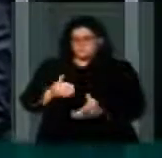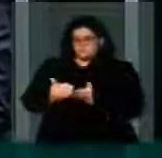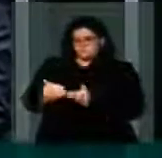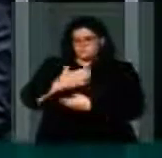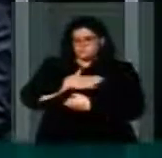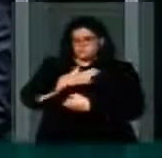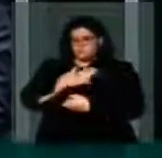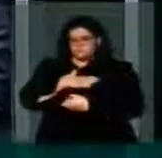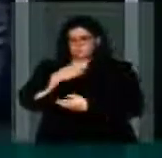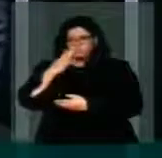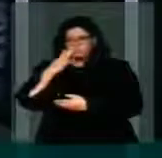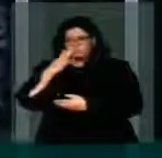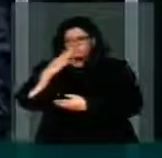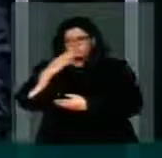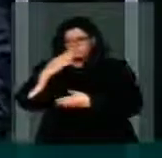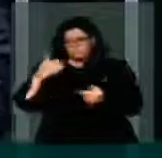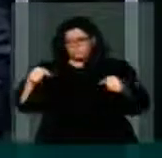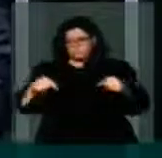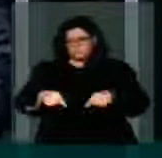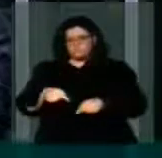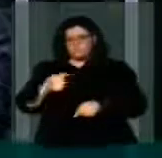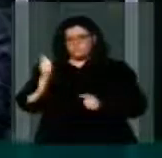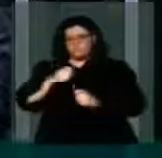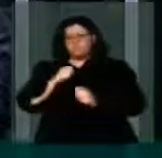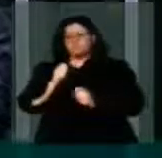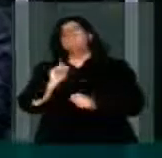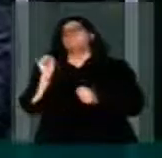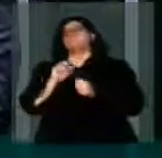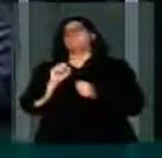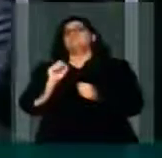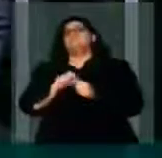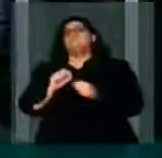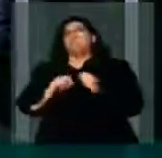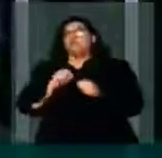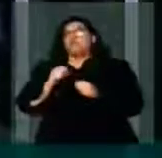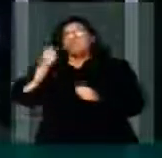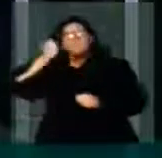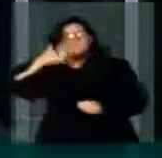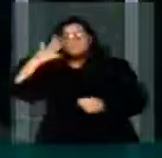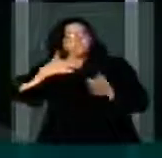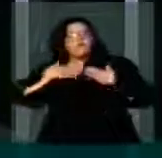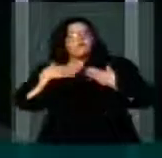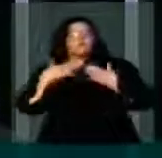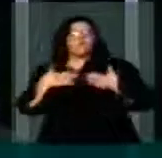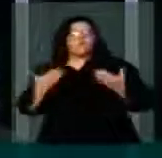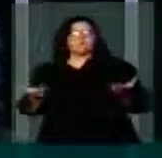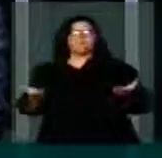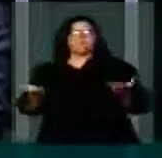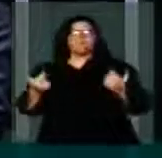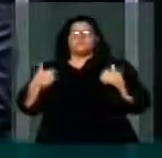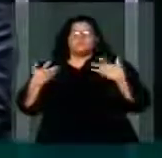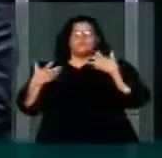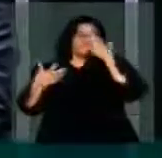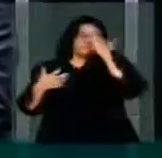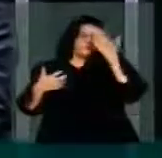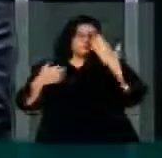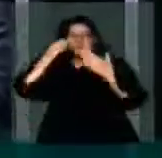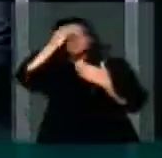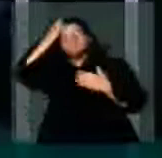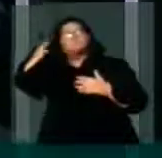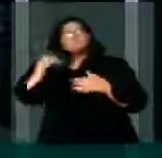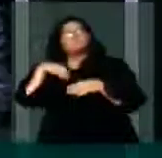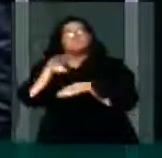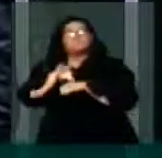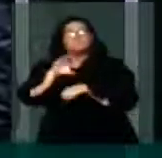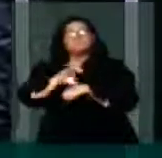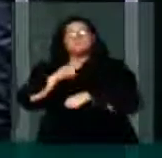poder fazer uso da palavra nessa tão honrada tribuna. Palavra essa que me é garantida, como eu já dizia, respaldada na Constituição brasileira.